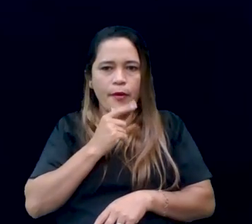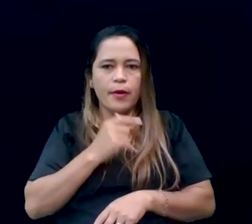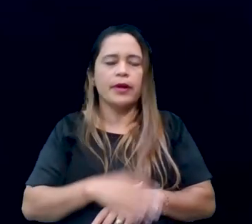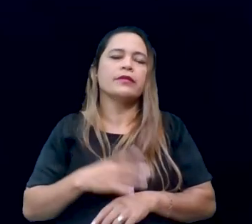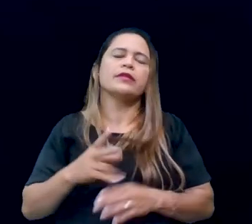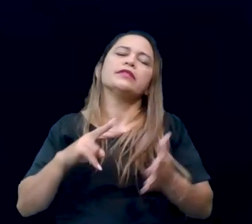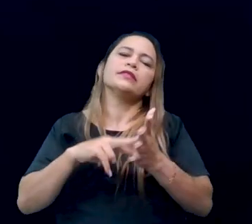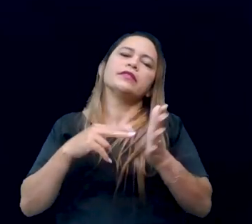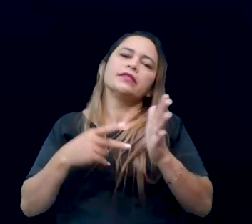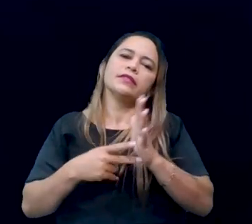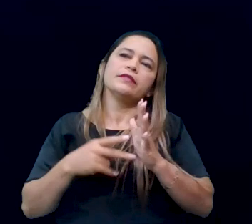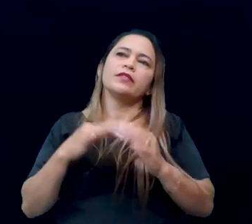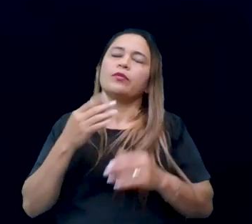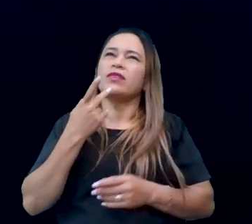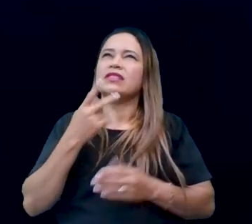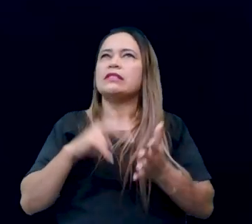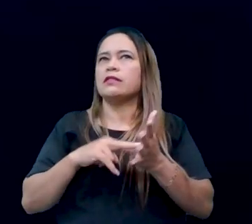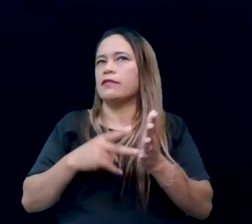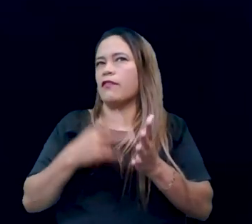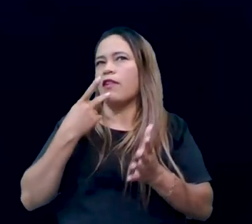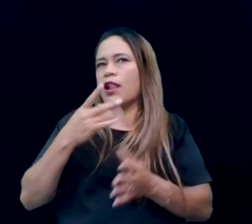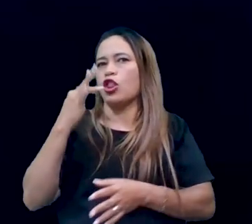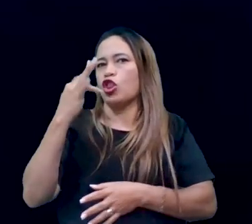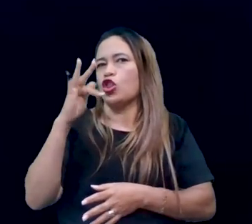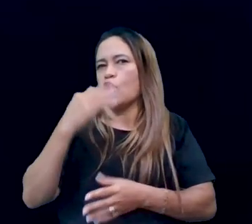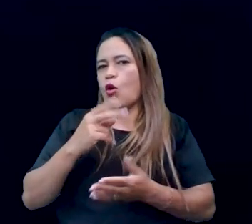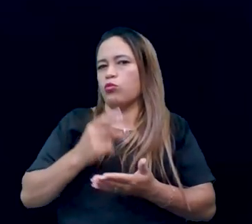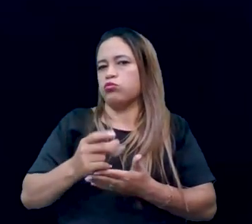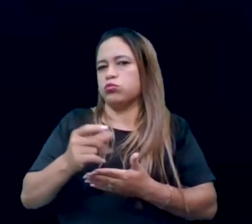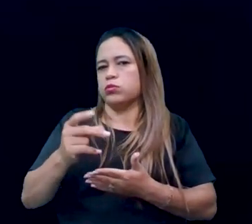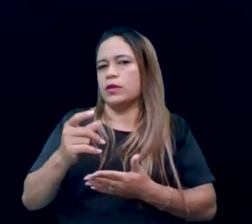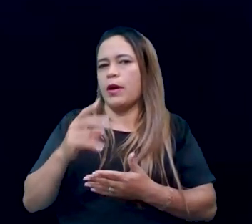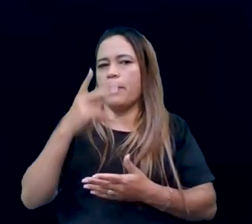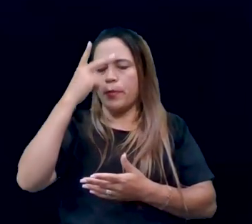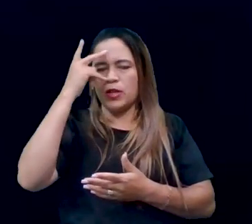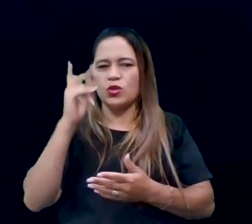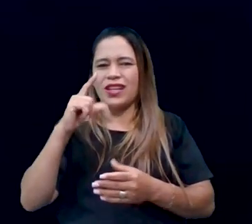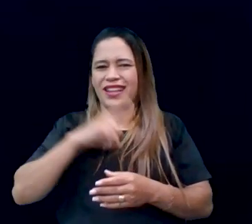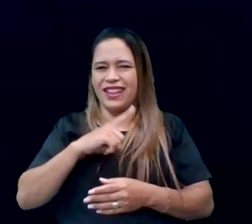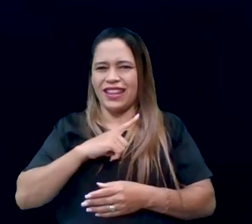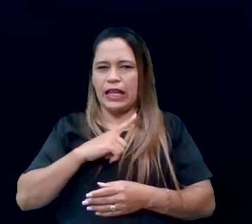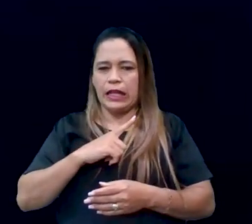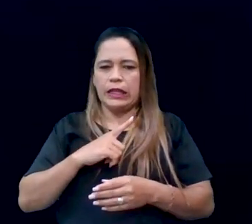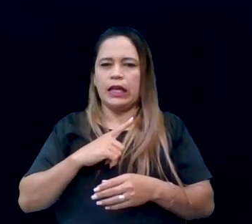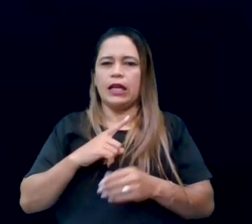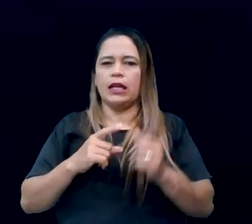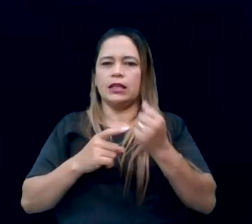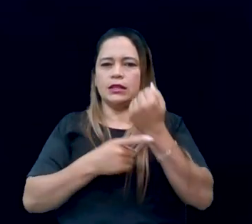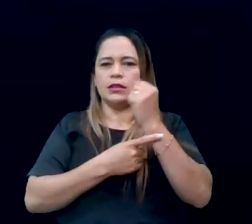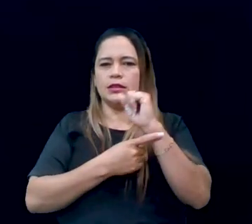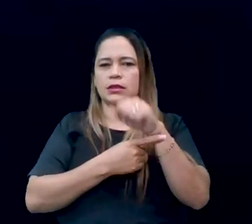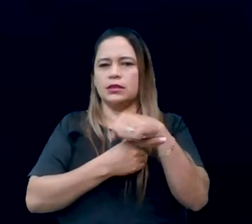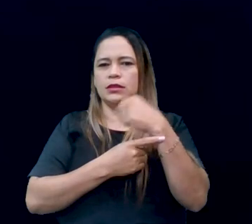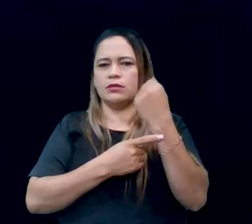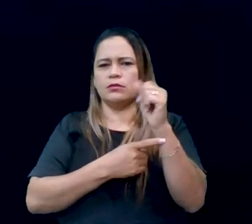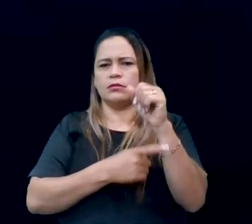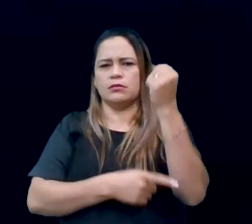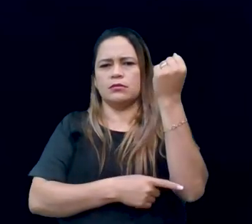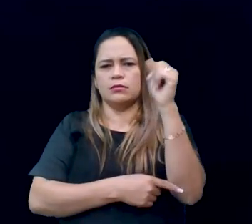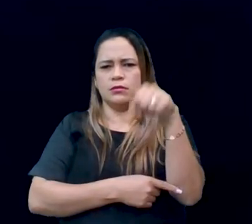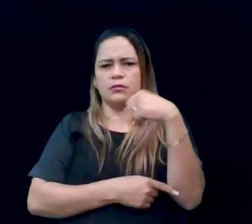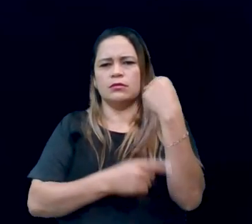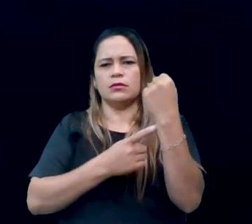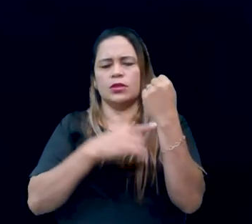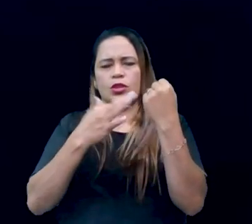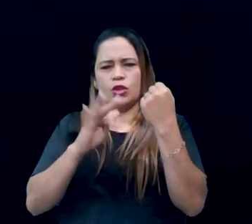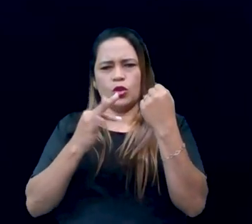significa dizer que essa dor é persistente? Olha que interessante isso. Uma pessoa que desenvolve a chikungunya agora, ela pode continuar tendo essas